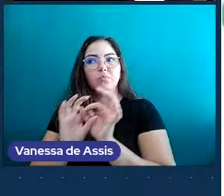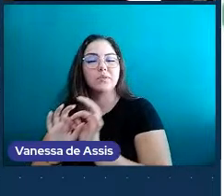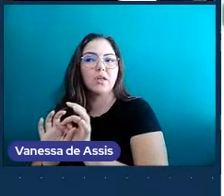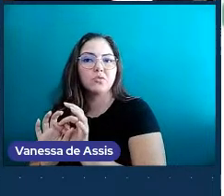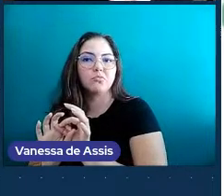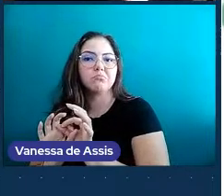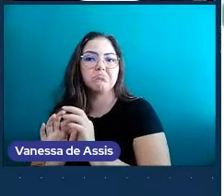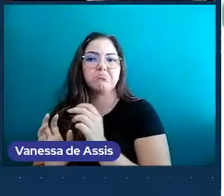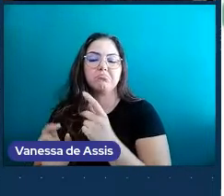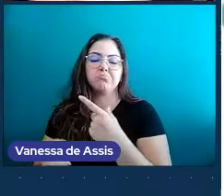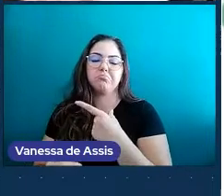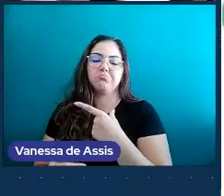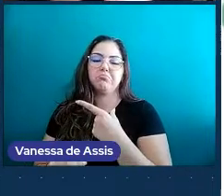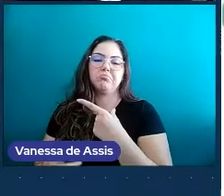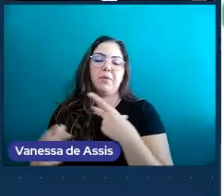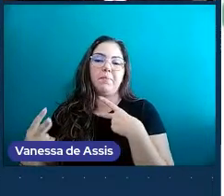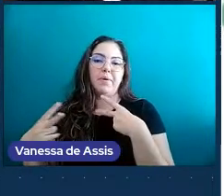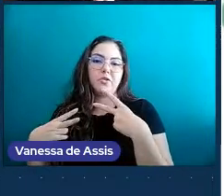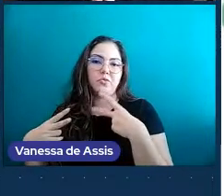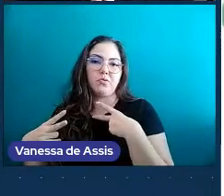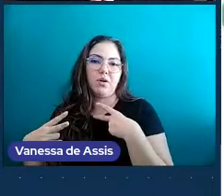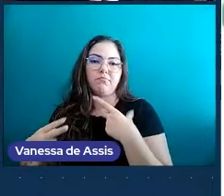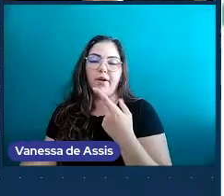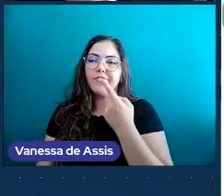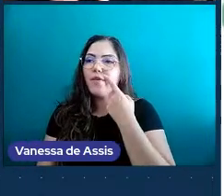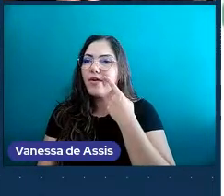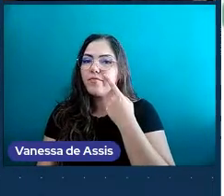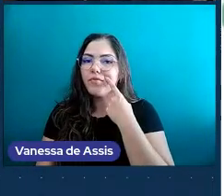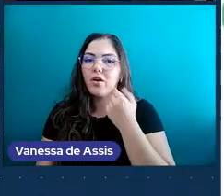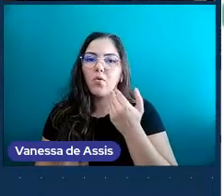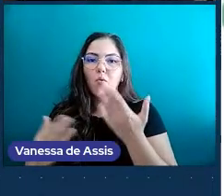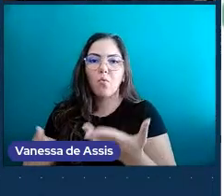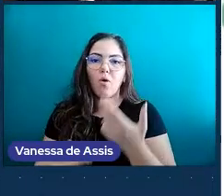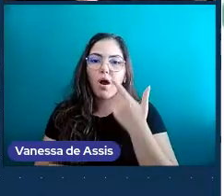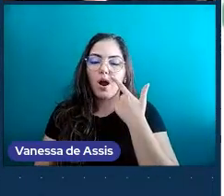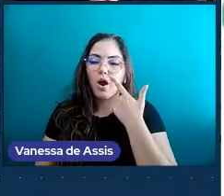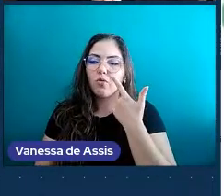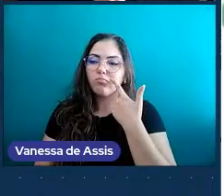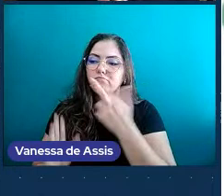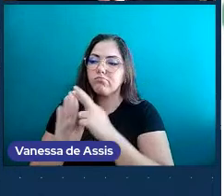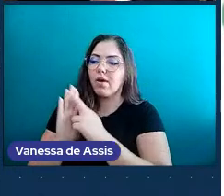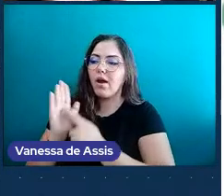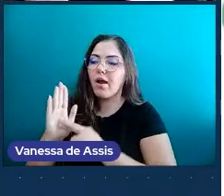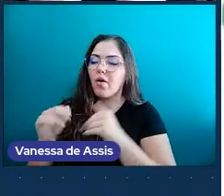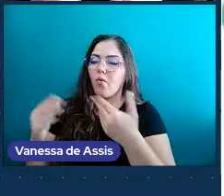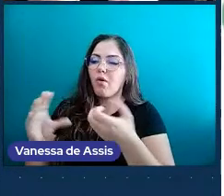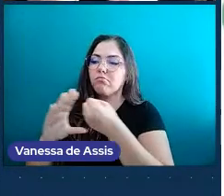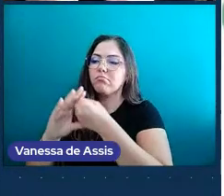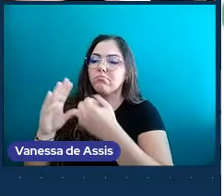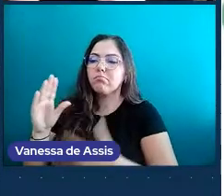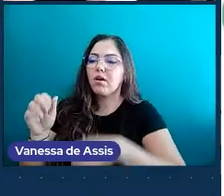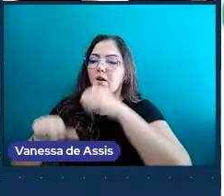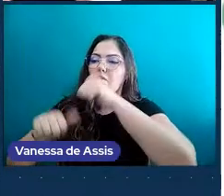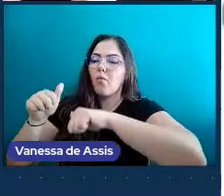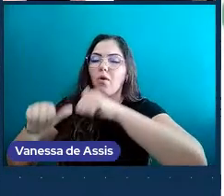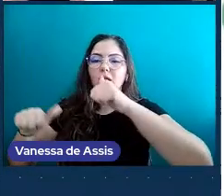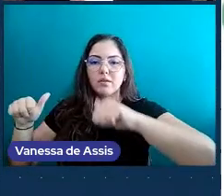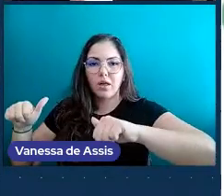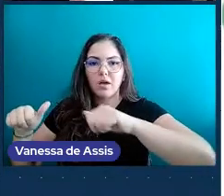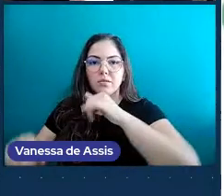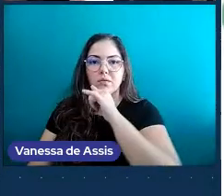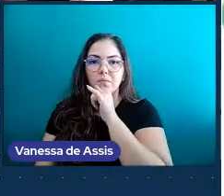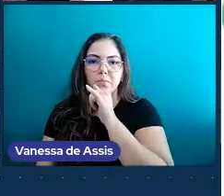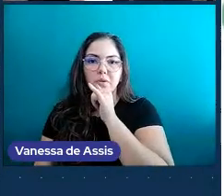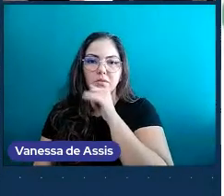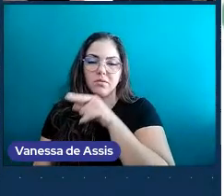ter critérios de qualidade? E aí a gente percebeu que vai ter aí vários posicionamentos, desde aqueles que concordam que a pesquisa